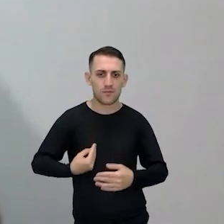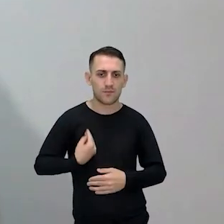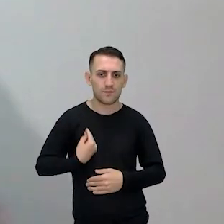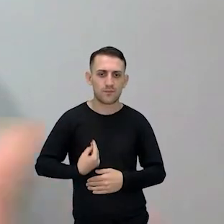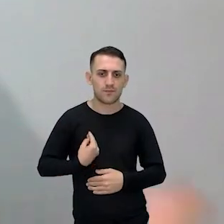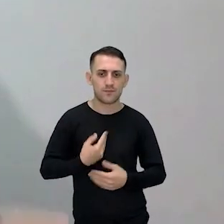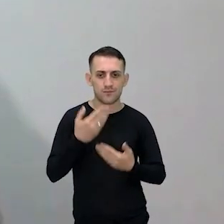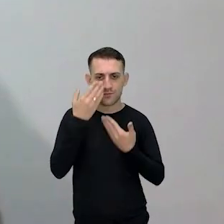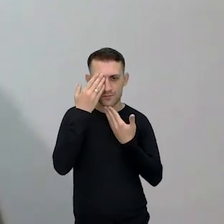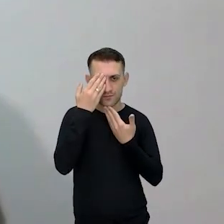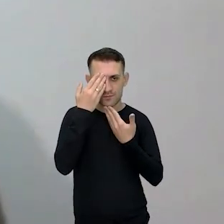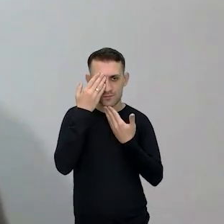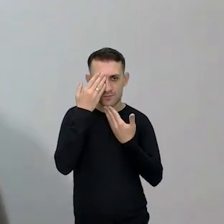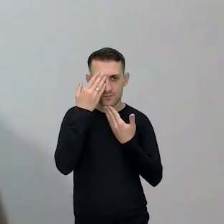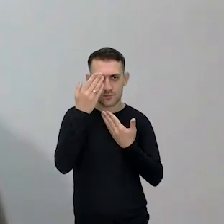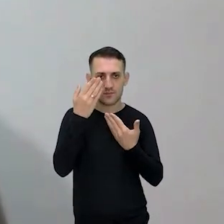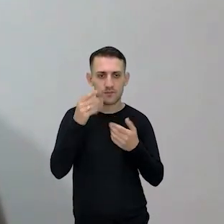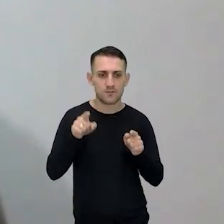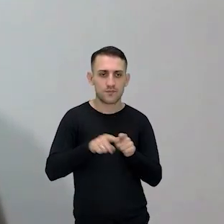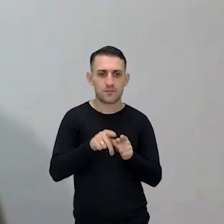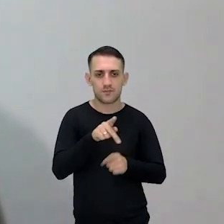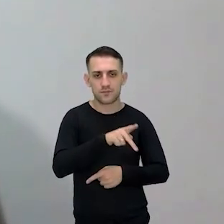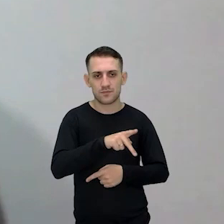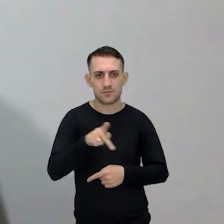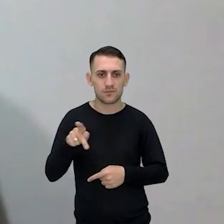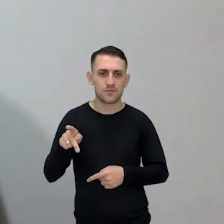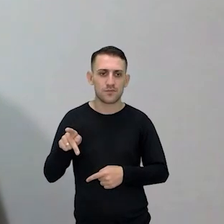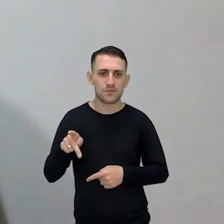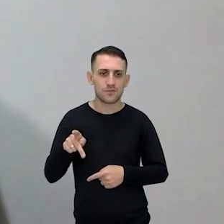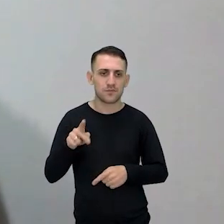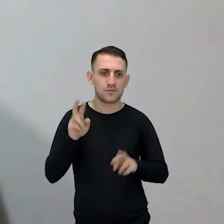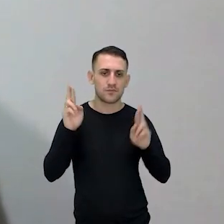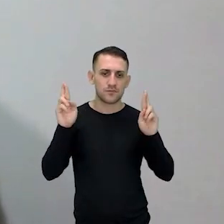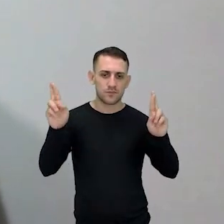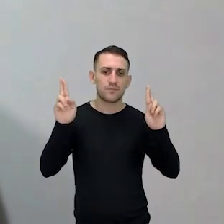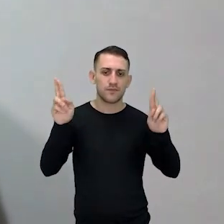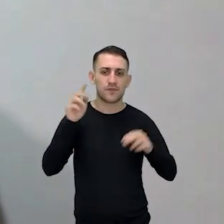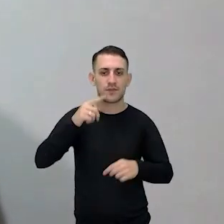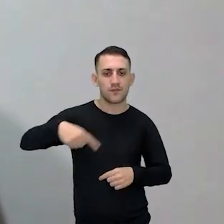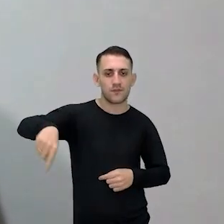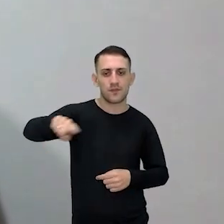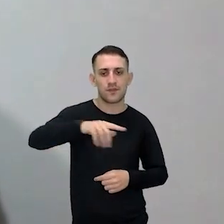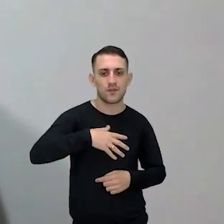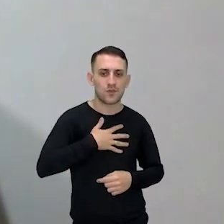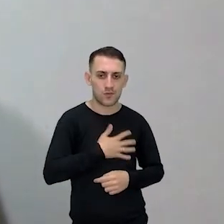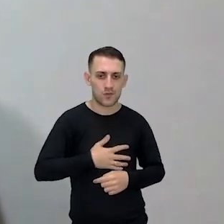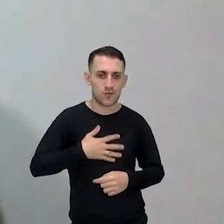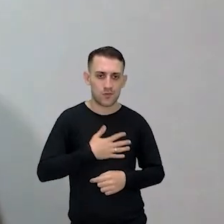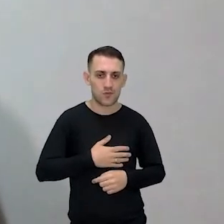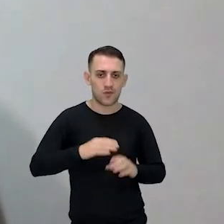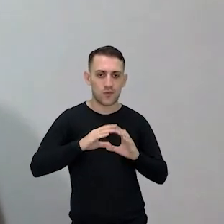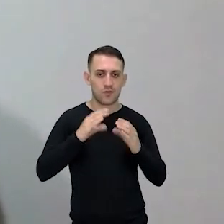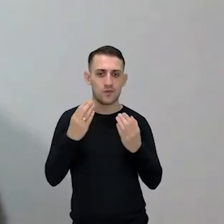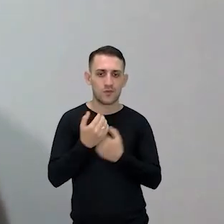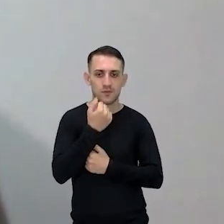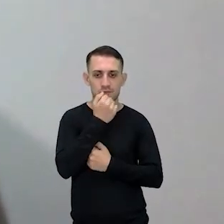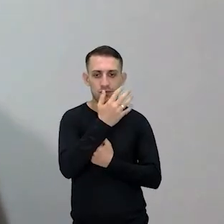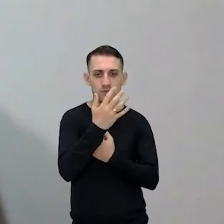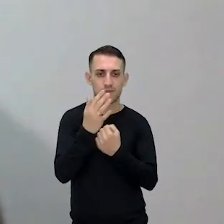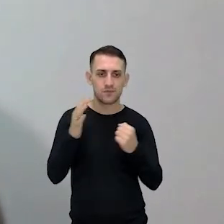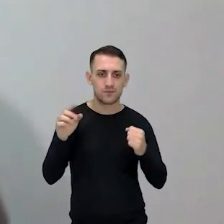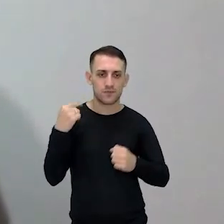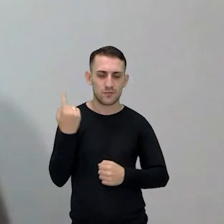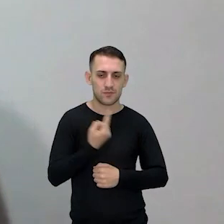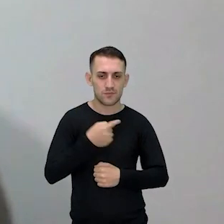todos, muito obrigado, professores e professoras. Espero que vocês tenham gostado bastante. A comunidade de Ciências da Natureza,